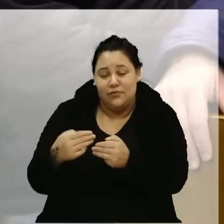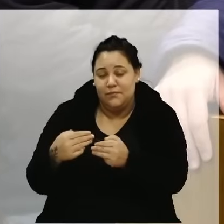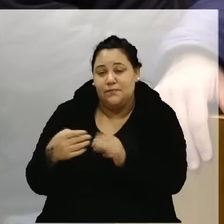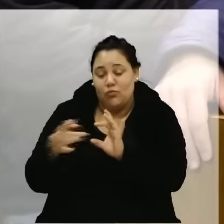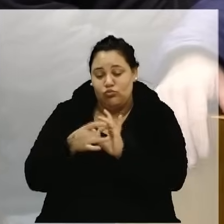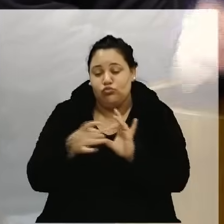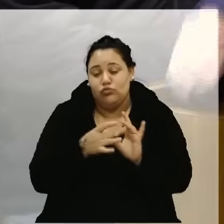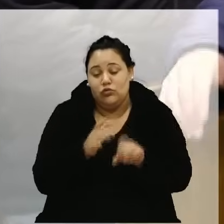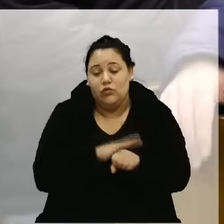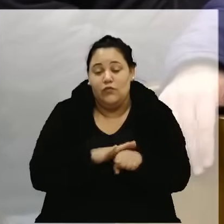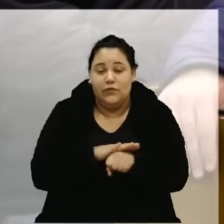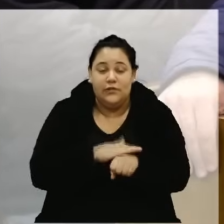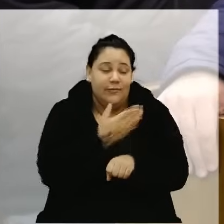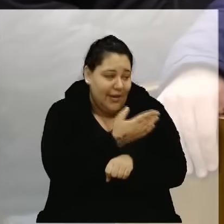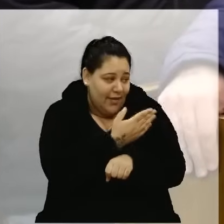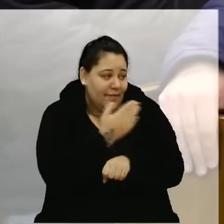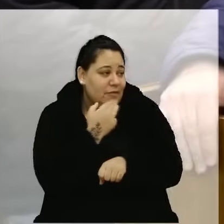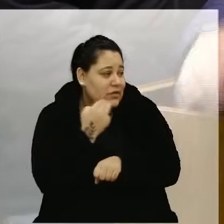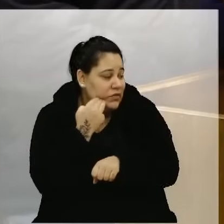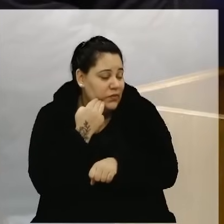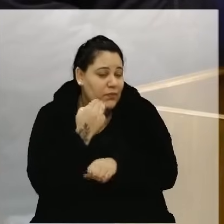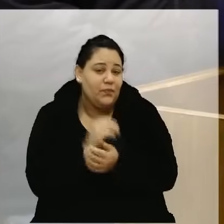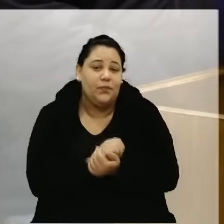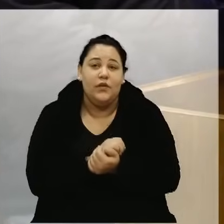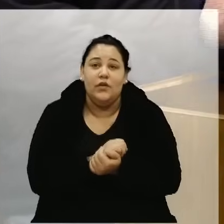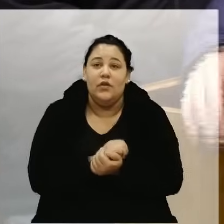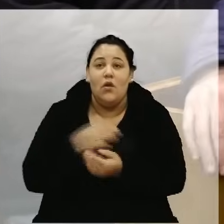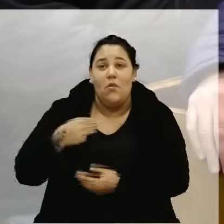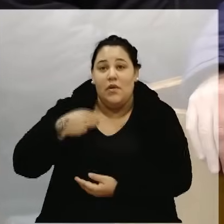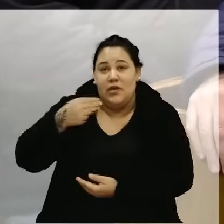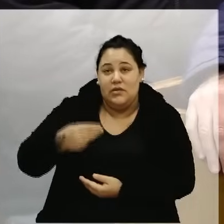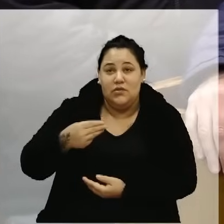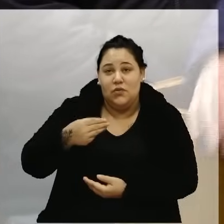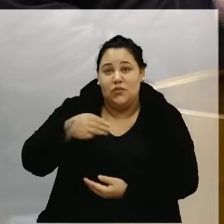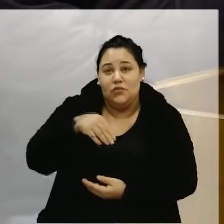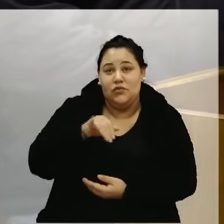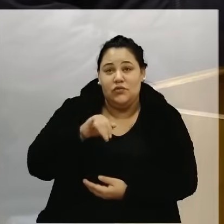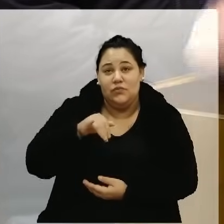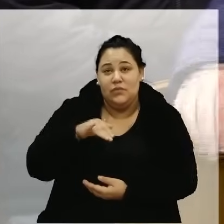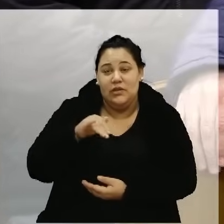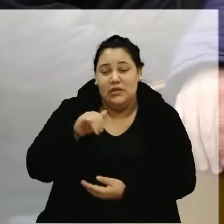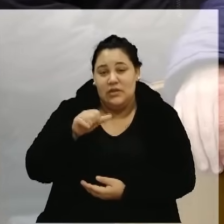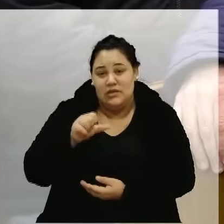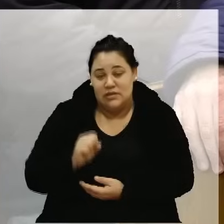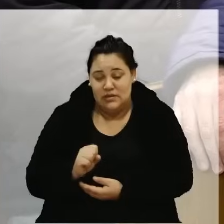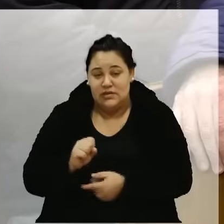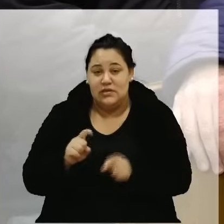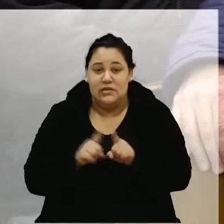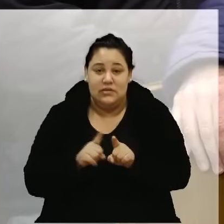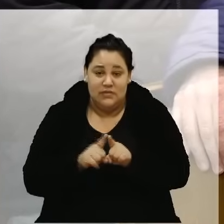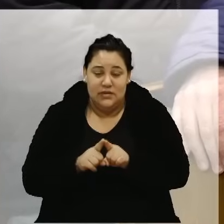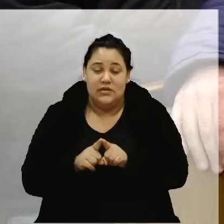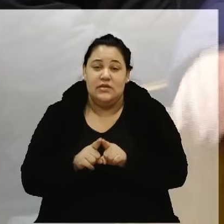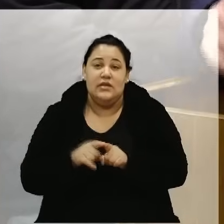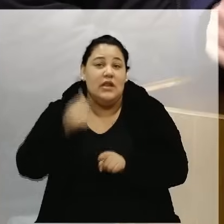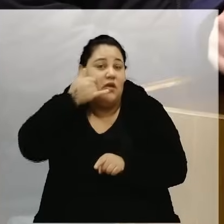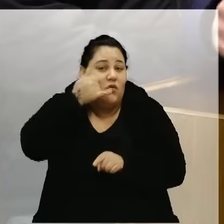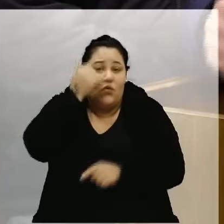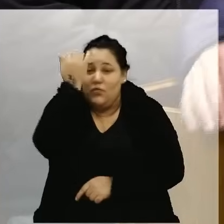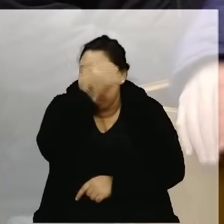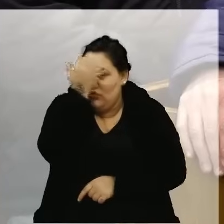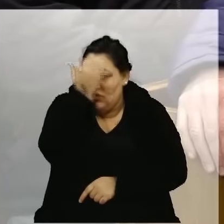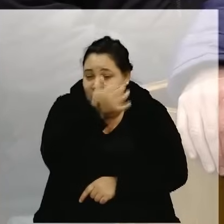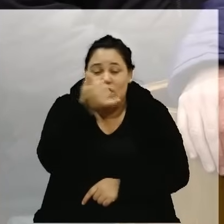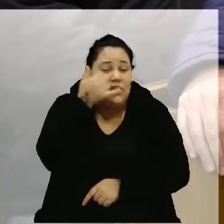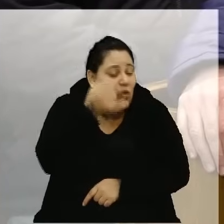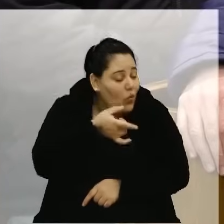vereador Marisol? O ministro de Minas e Energia ligou ontem para o prefeito Odiló, ligou agora de manhã, né, dizendo, se